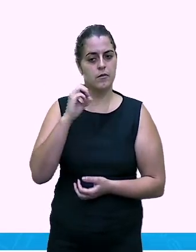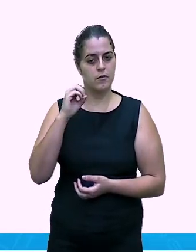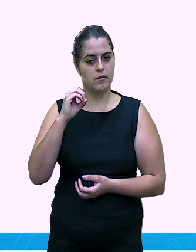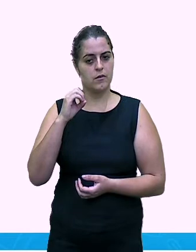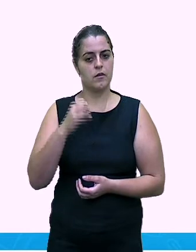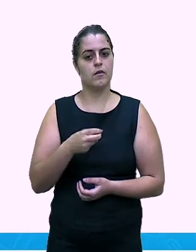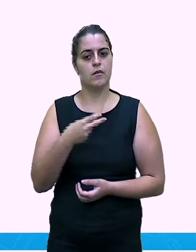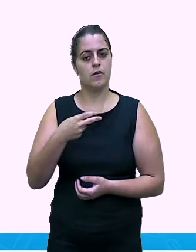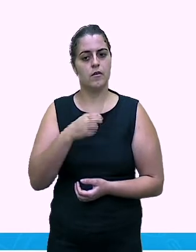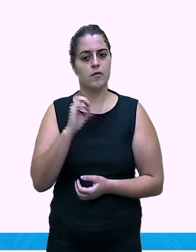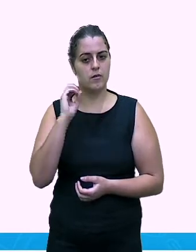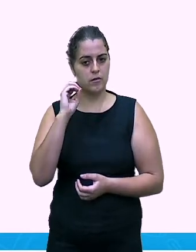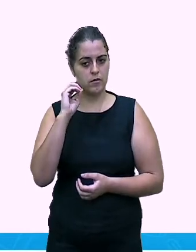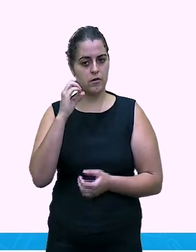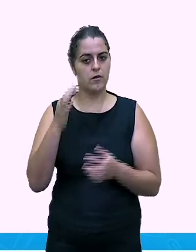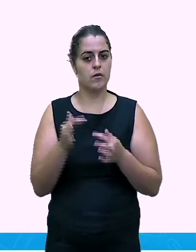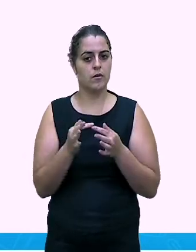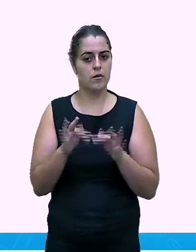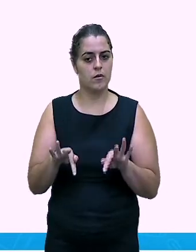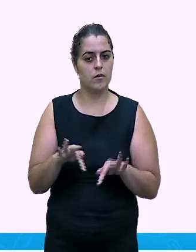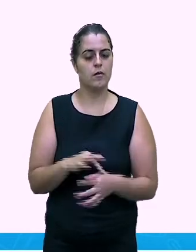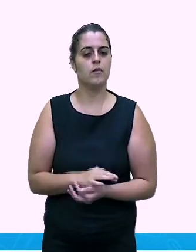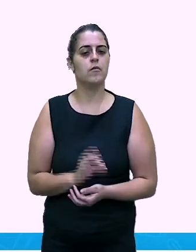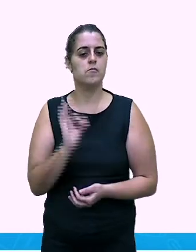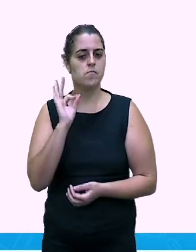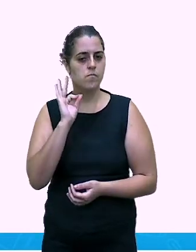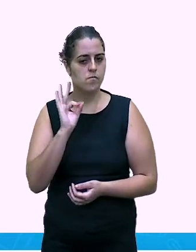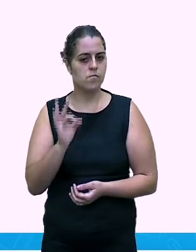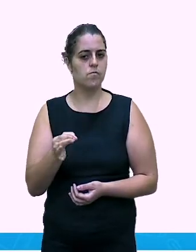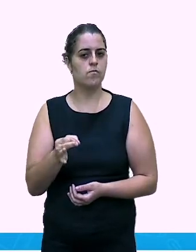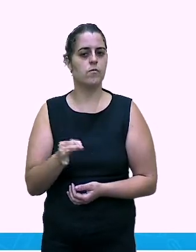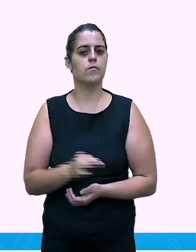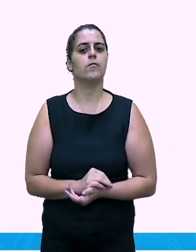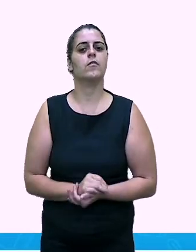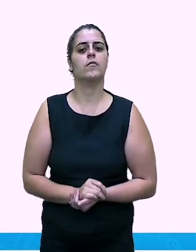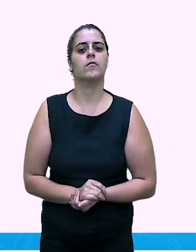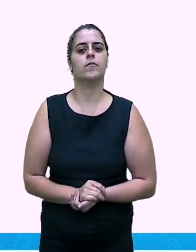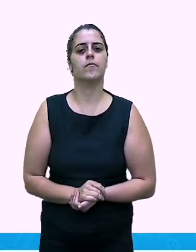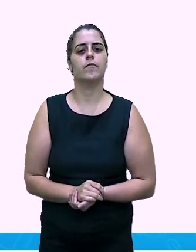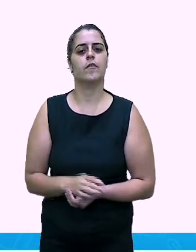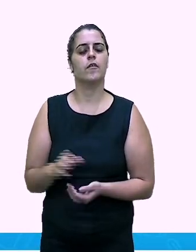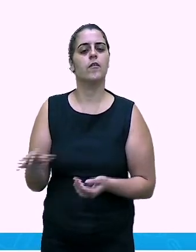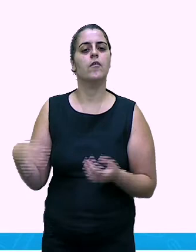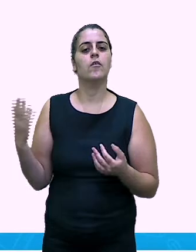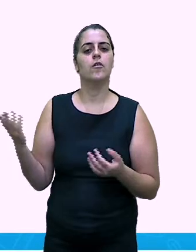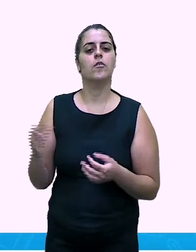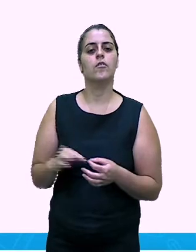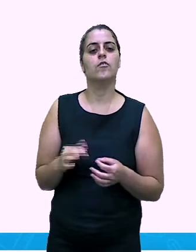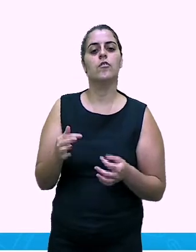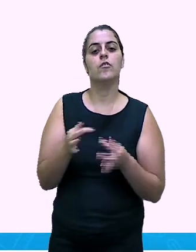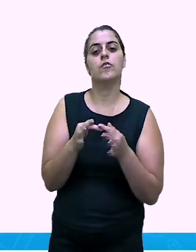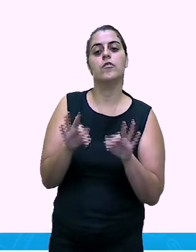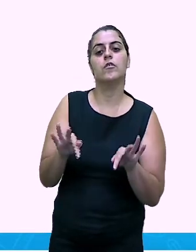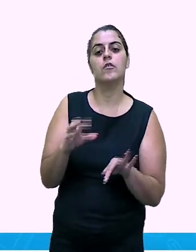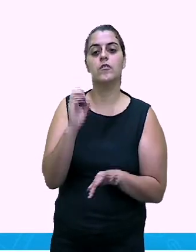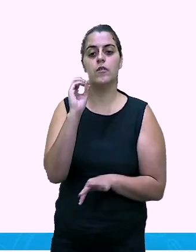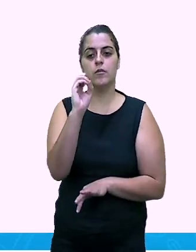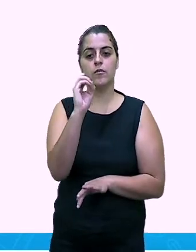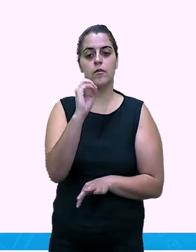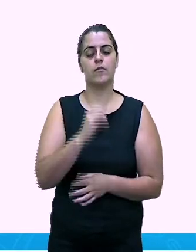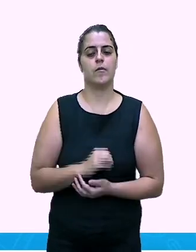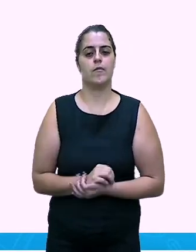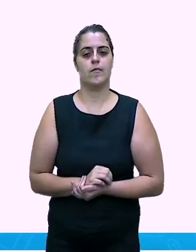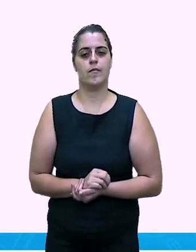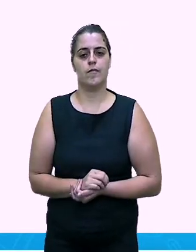temos o resto, 0. Então, nós temos aqui uma divisão exata, aonde o nosso resto é